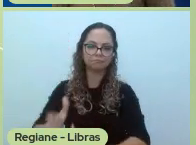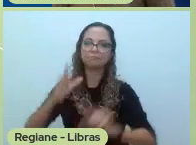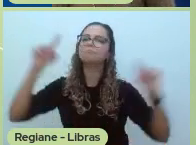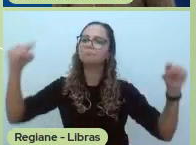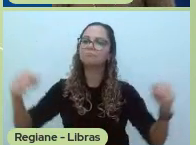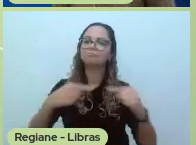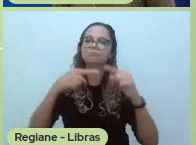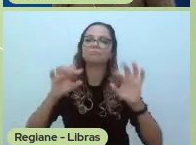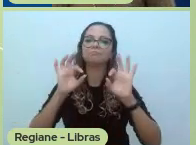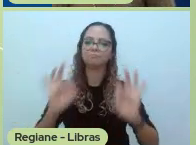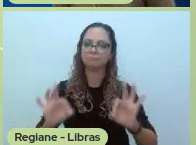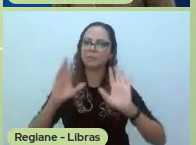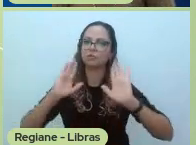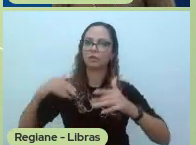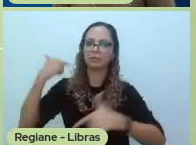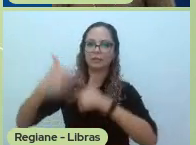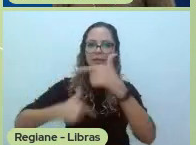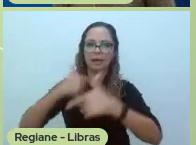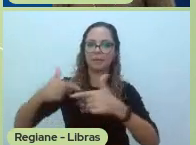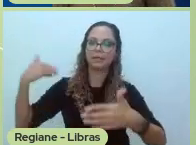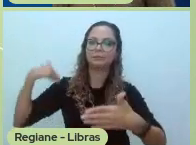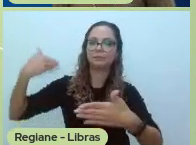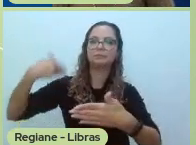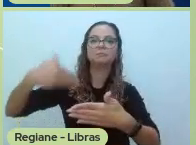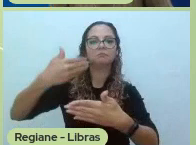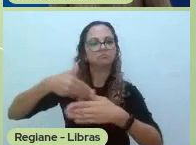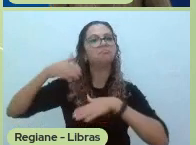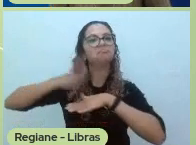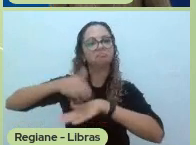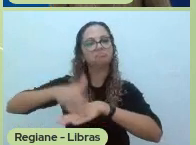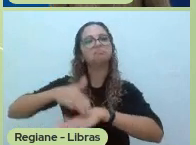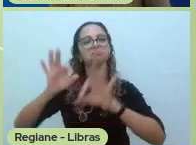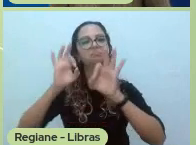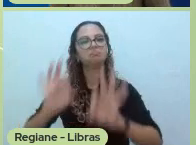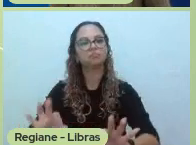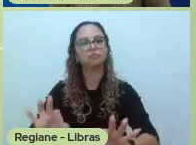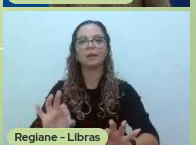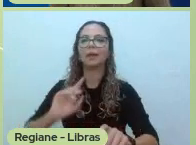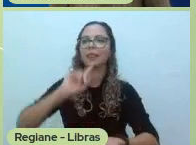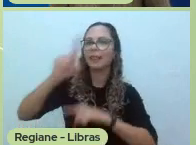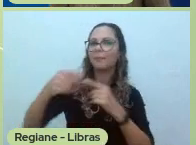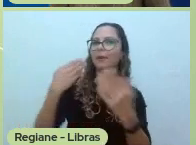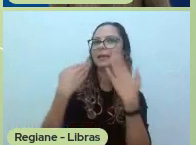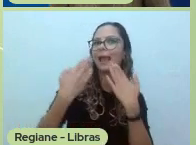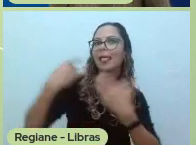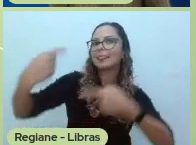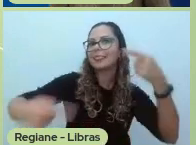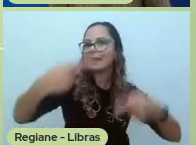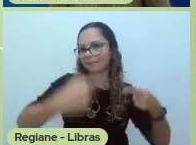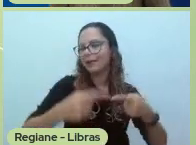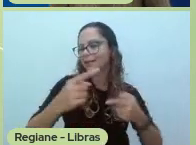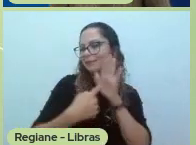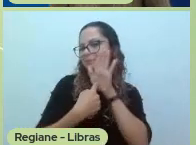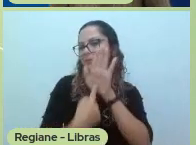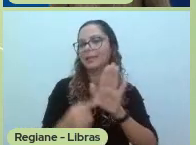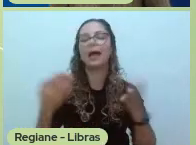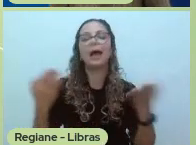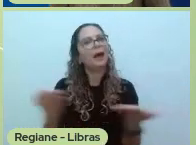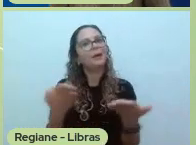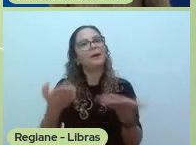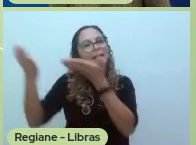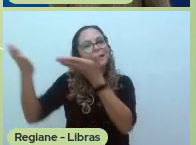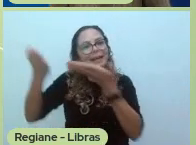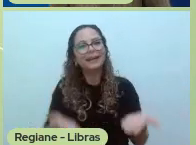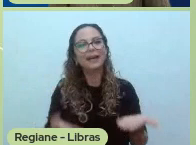estão implementando. A gente vai fazer esse contraponto na hora que a gente chegar na fase de debate. Mas vamos continuar aqui na nossa rodada.